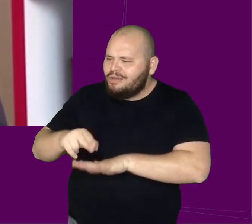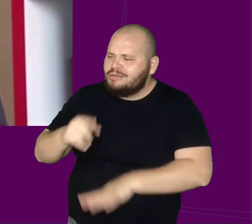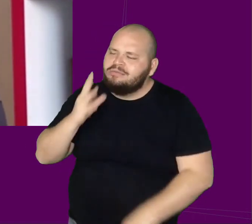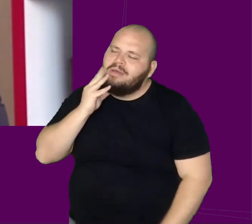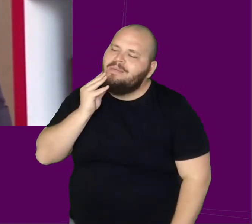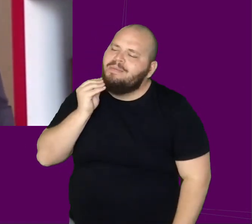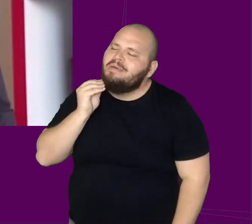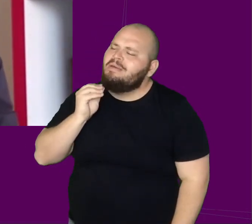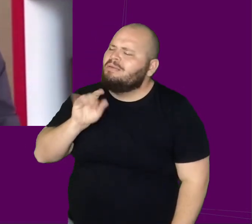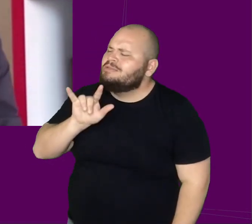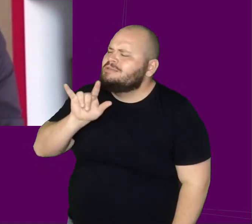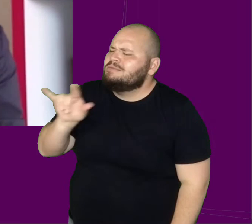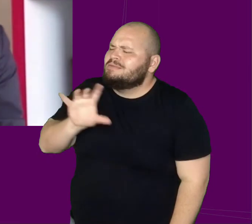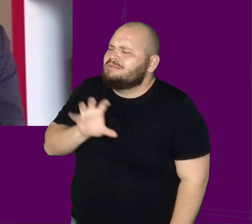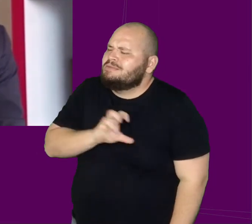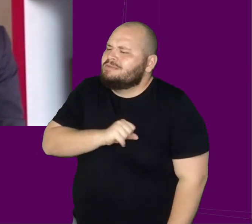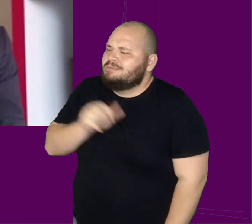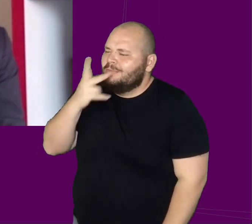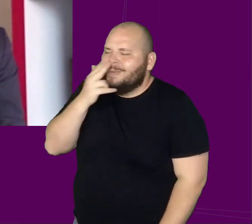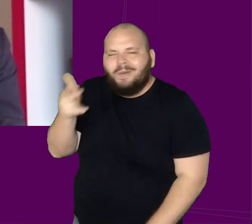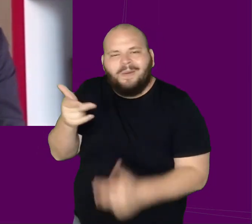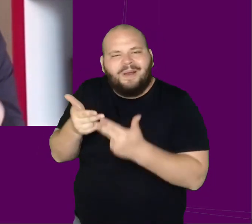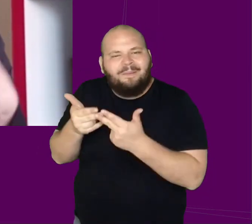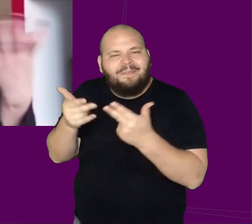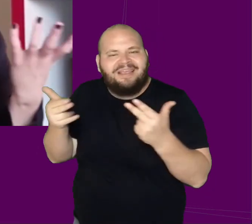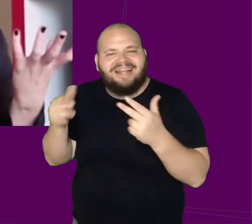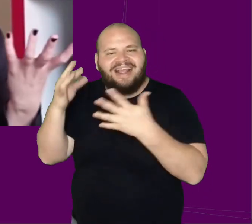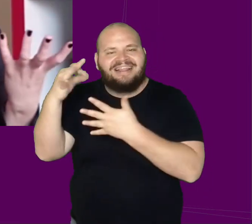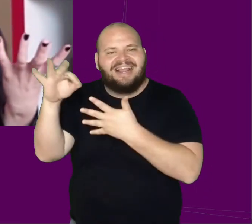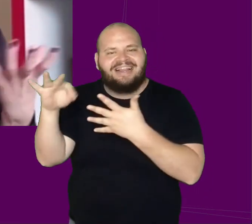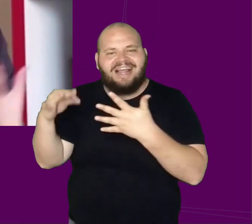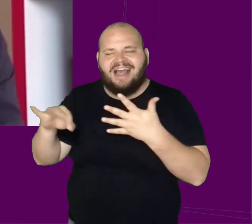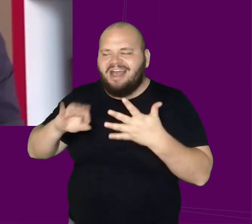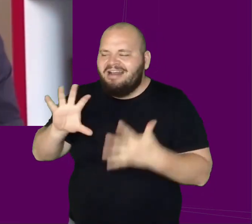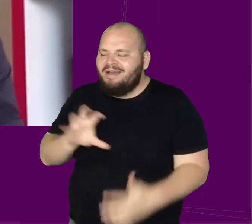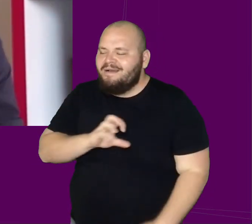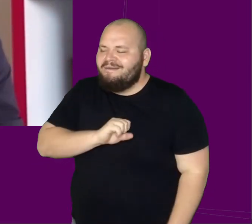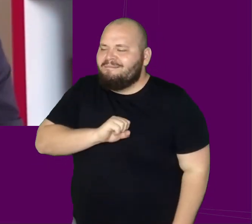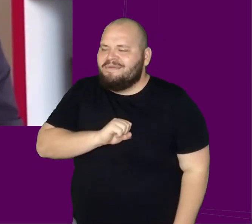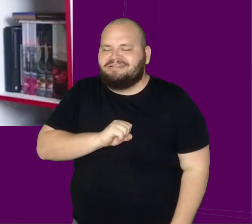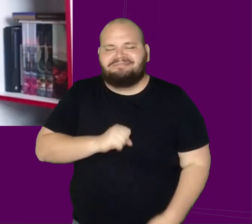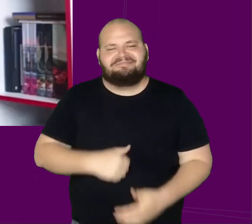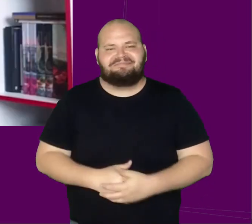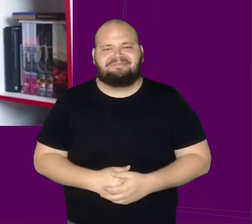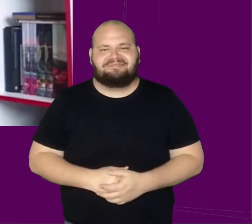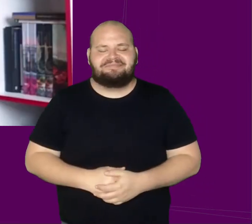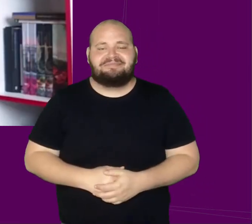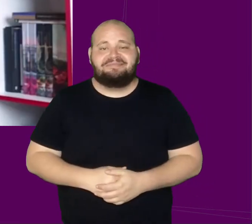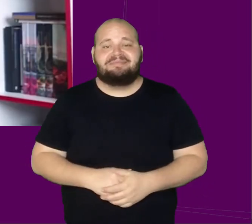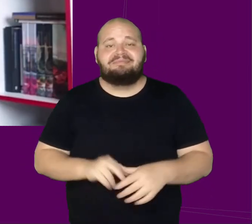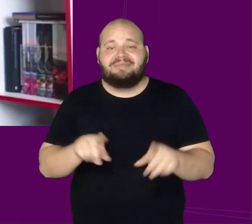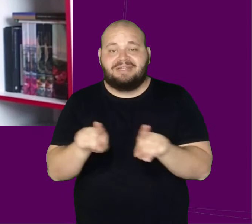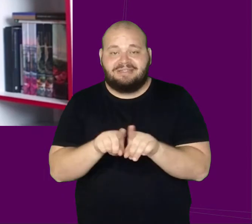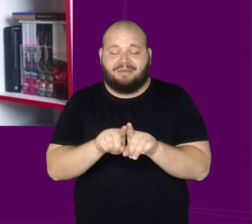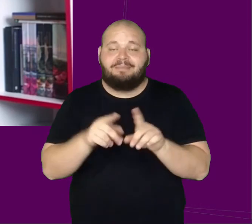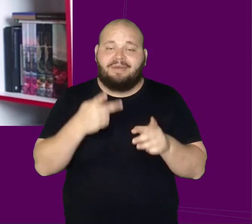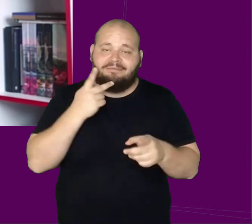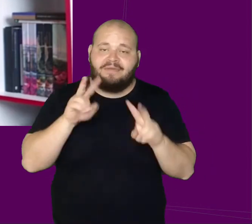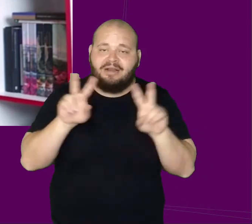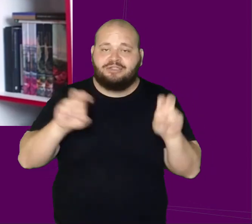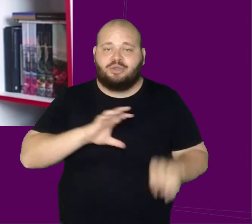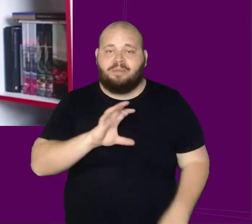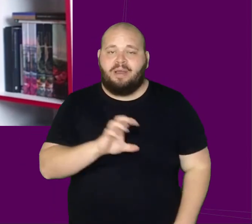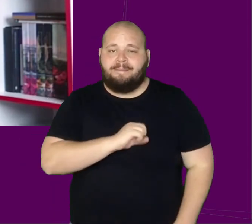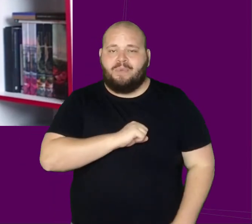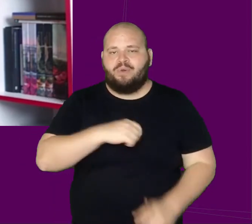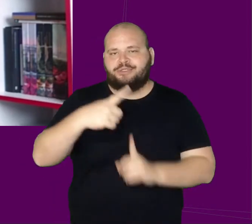o pelo da barba, né? Então é um amor que é das coisas pequenas que nasce para as coisas grandes. E ela vai falar de vários